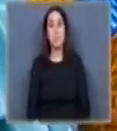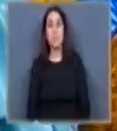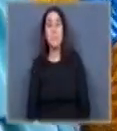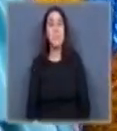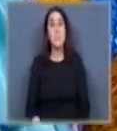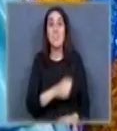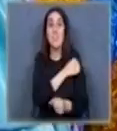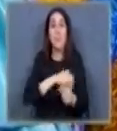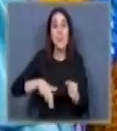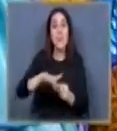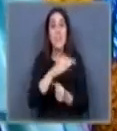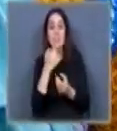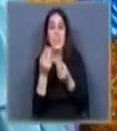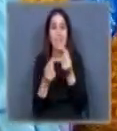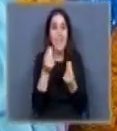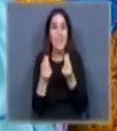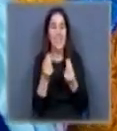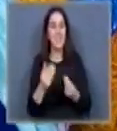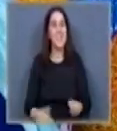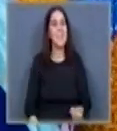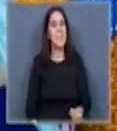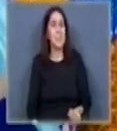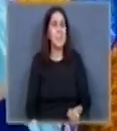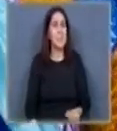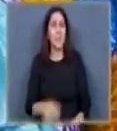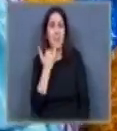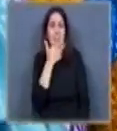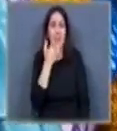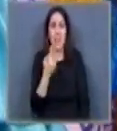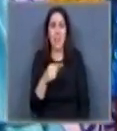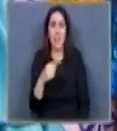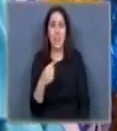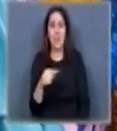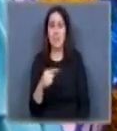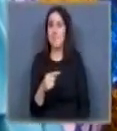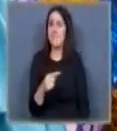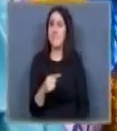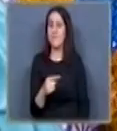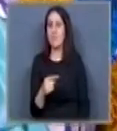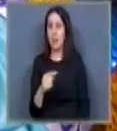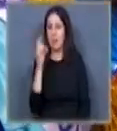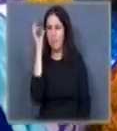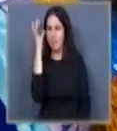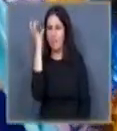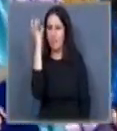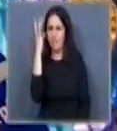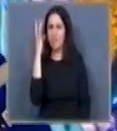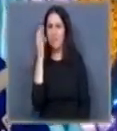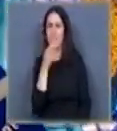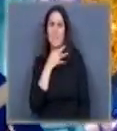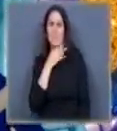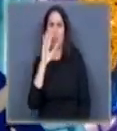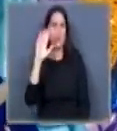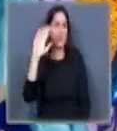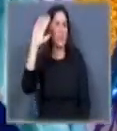de bairrista. Certos laivos de alegria. É a mais boêmia, é a mais